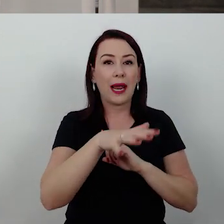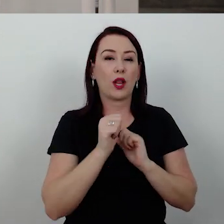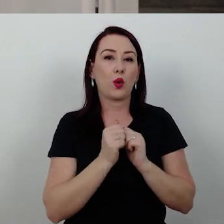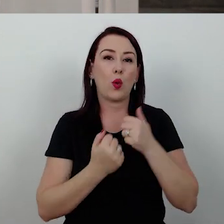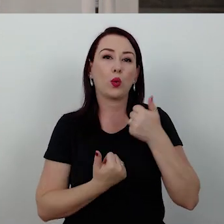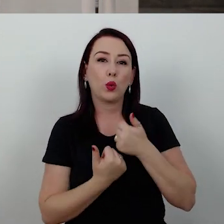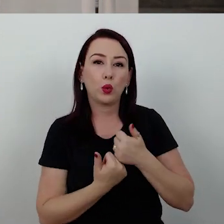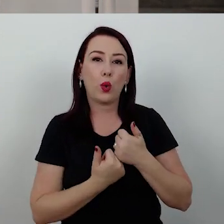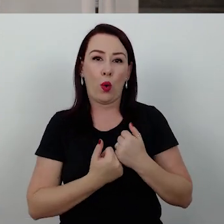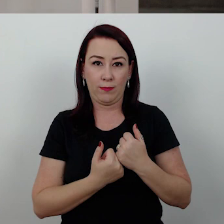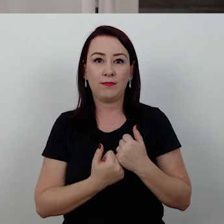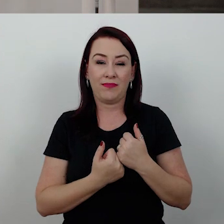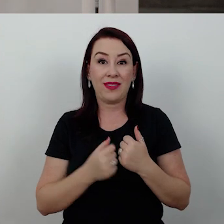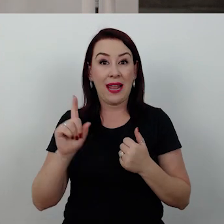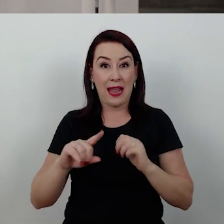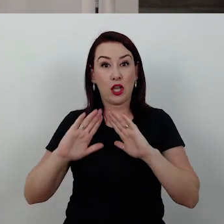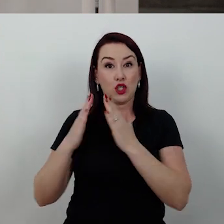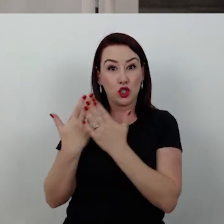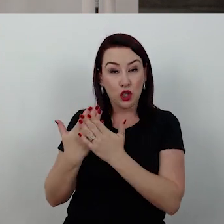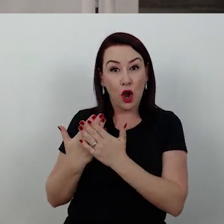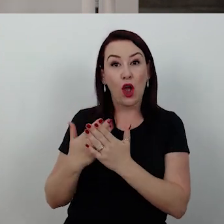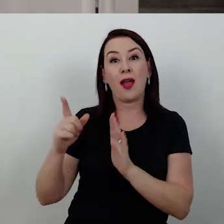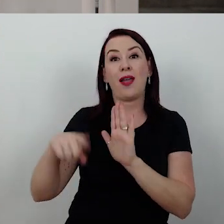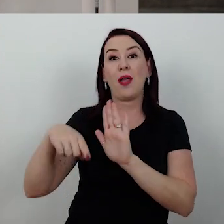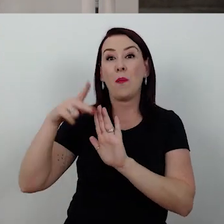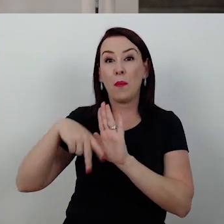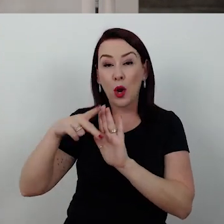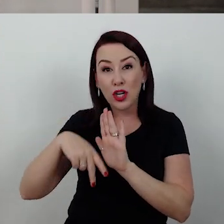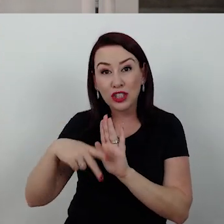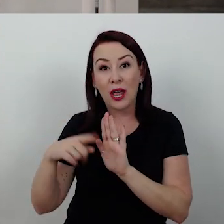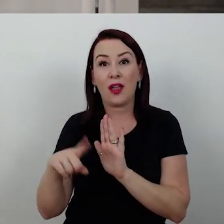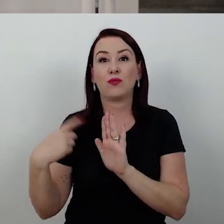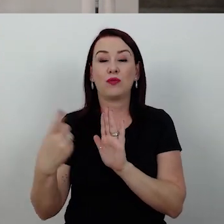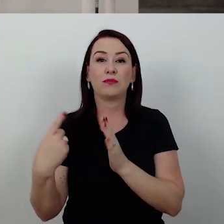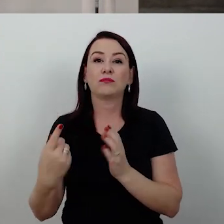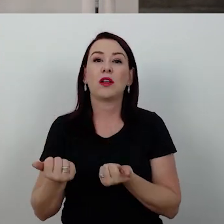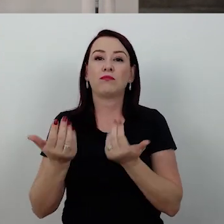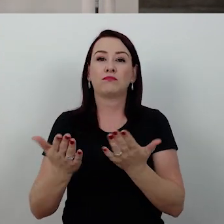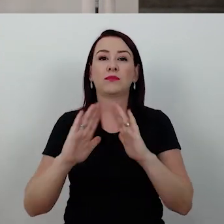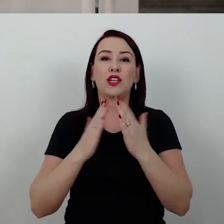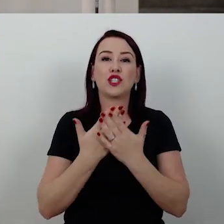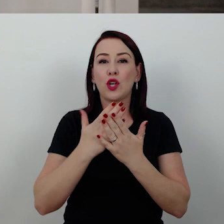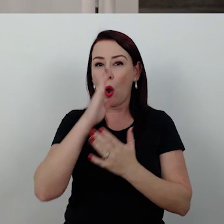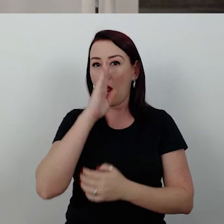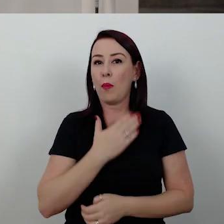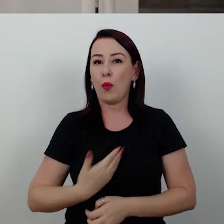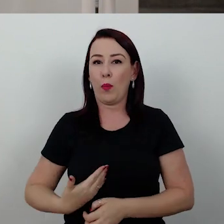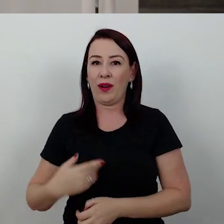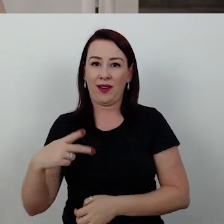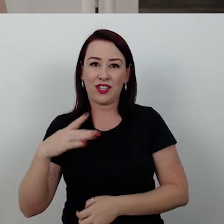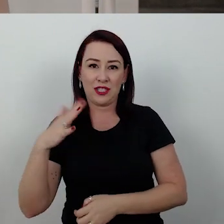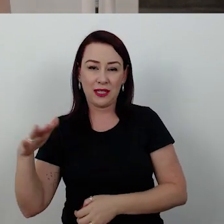cria o Querô na Escola, que é um projeto que a gente vai para dentro das escolas públicas de Santos e Cubatão e